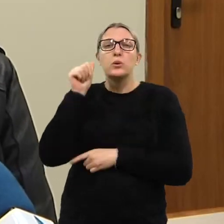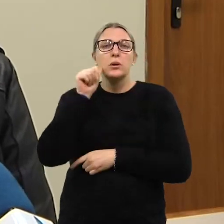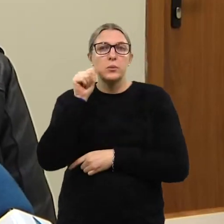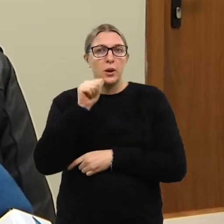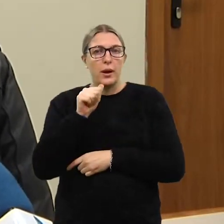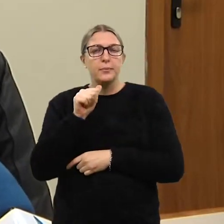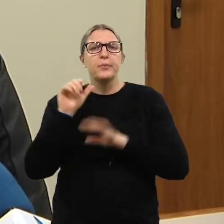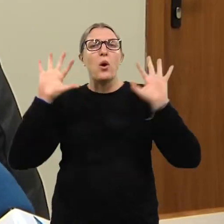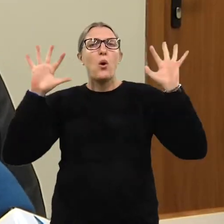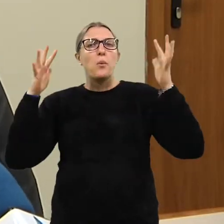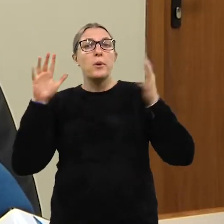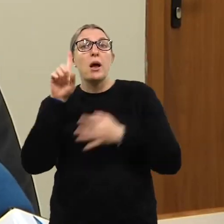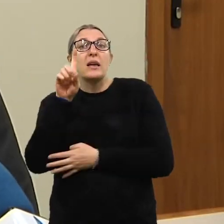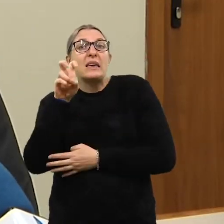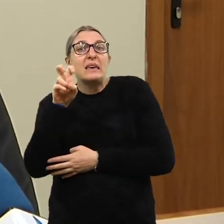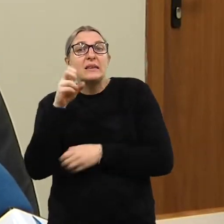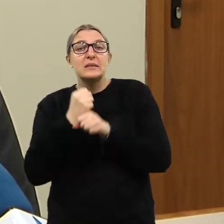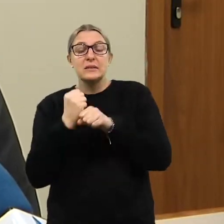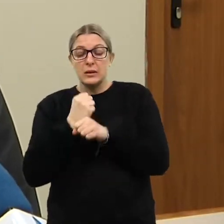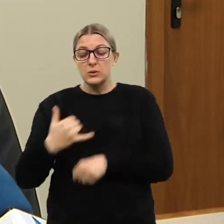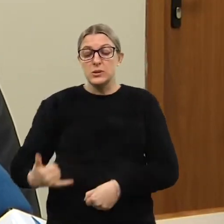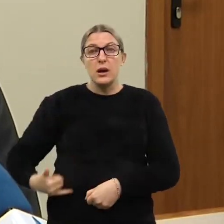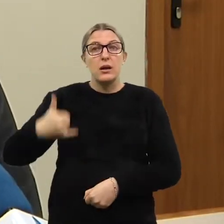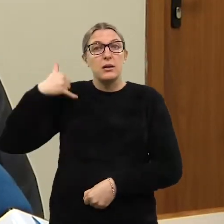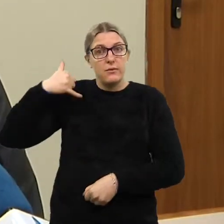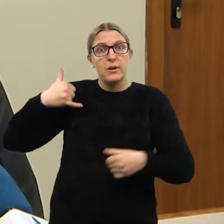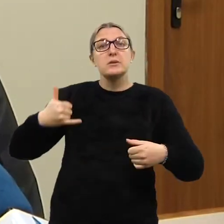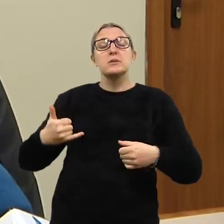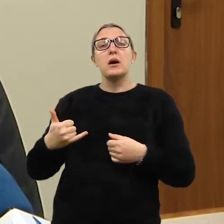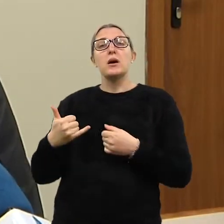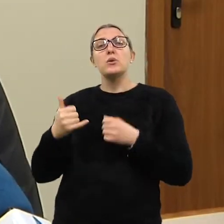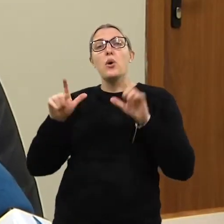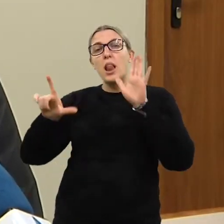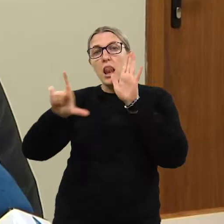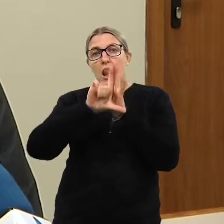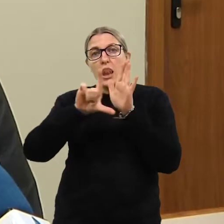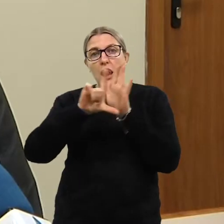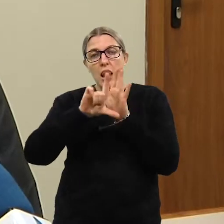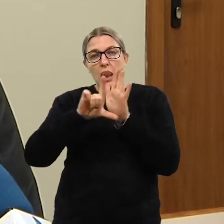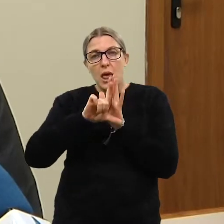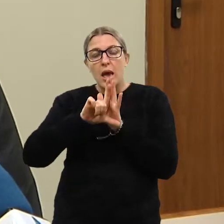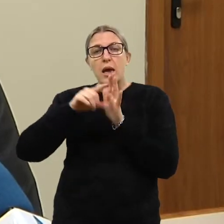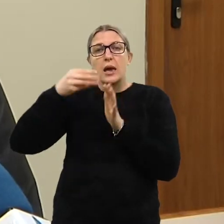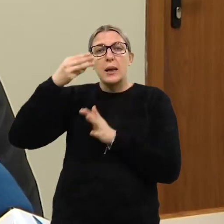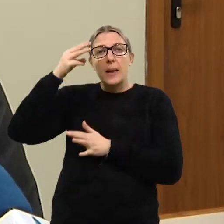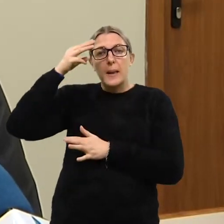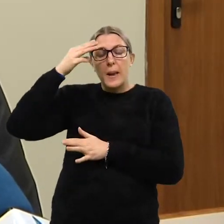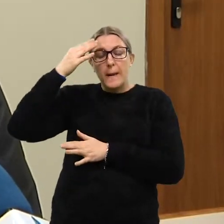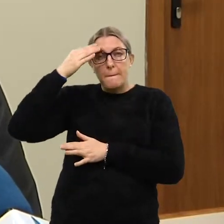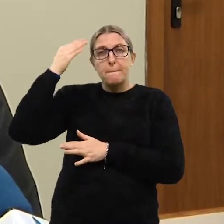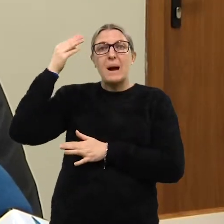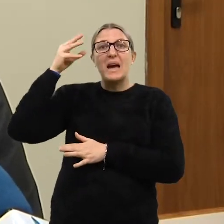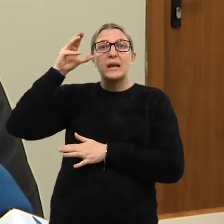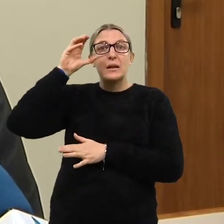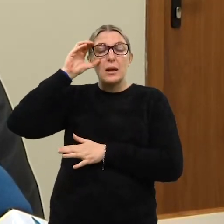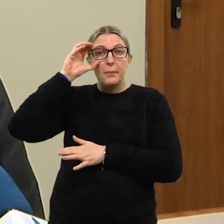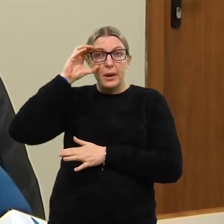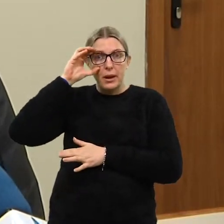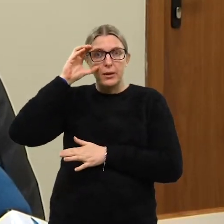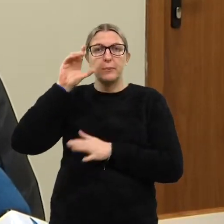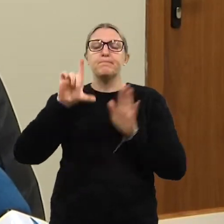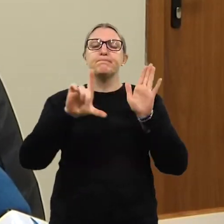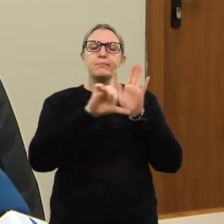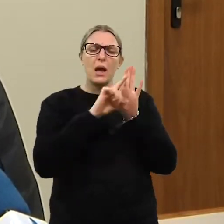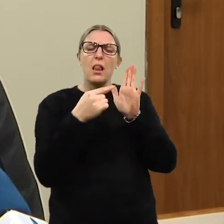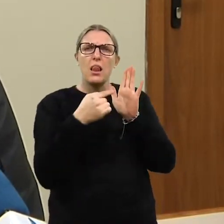Maria da Penha. A Lei Maria da Penha é uma lei que é de extrema importância no nosso país,